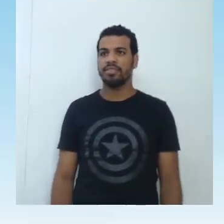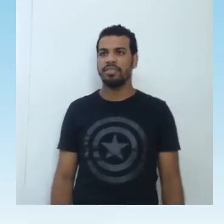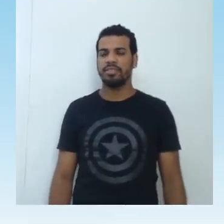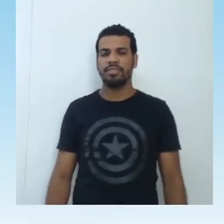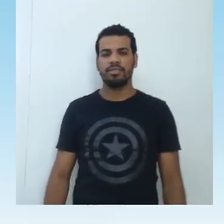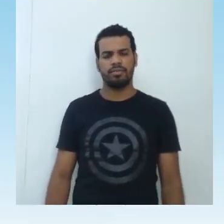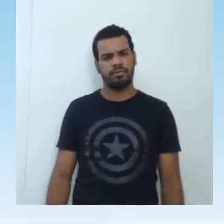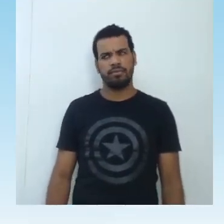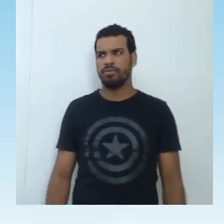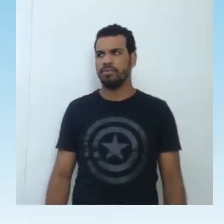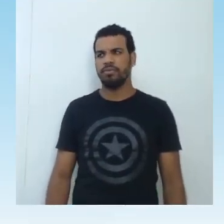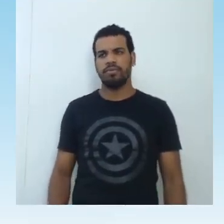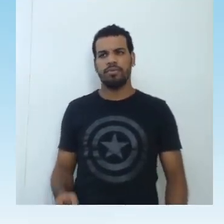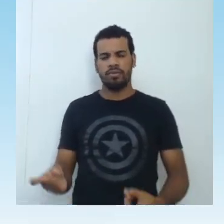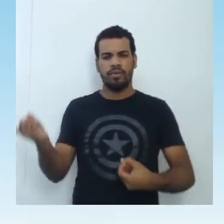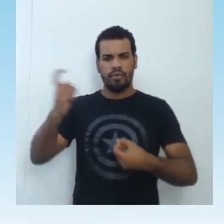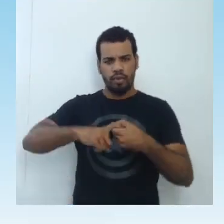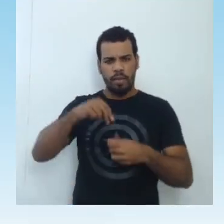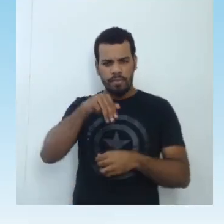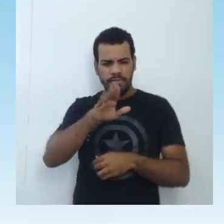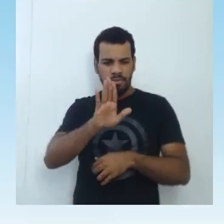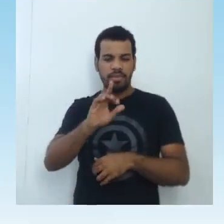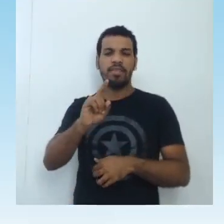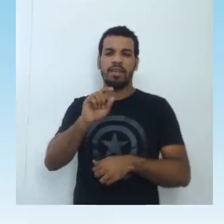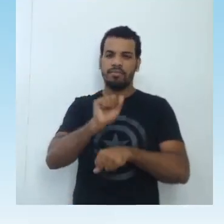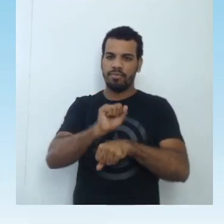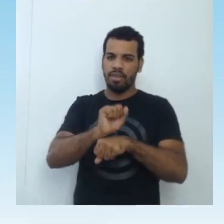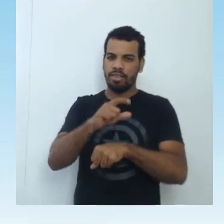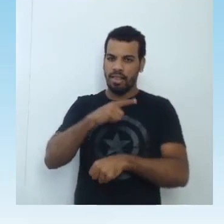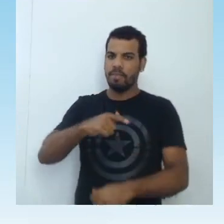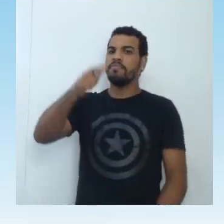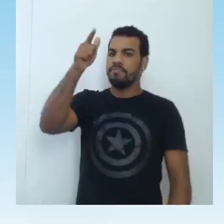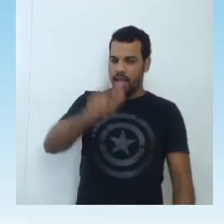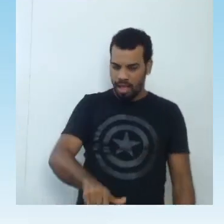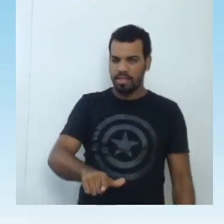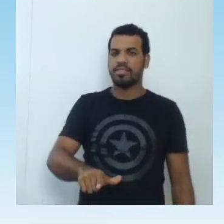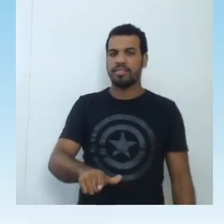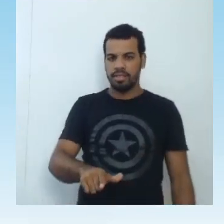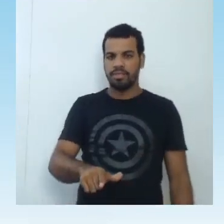questão. Aí daqui a alguns minutinhos vocês aguardem que tem mais